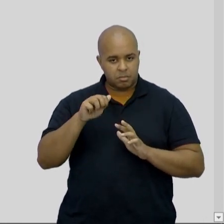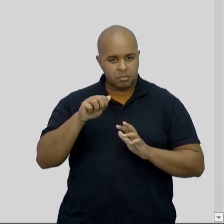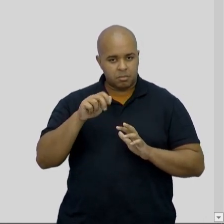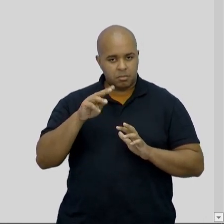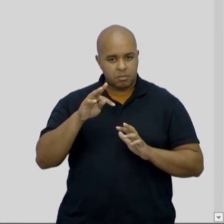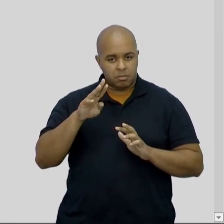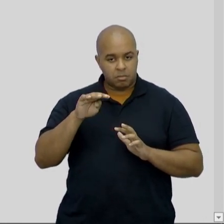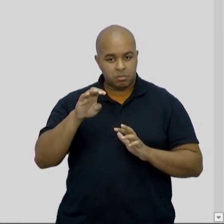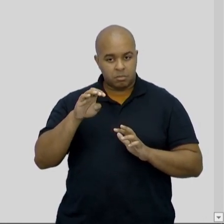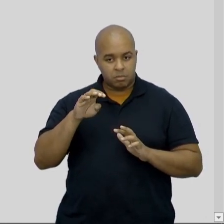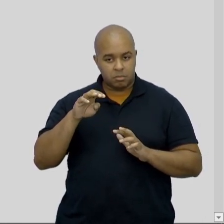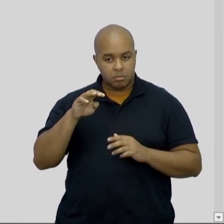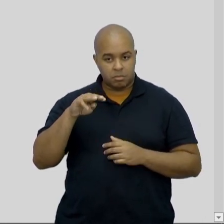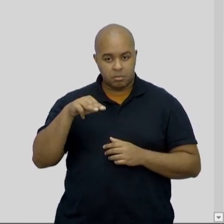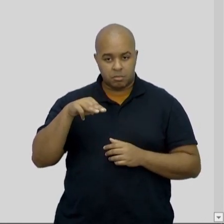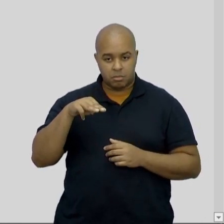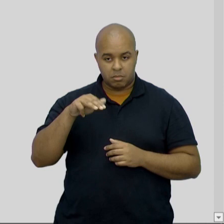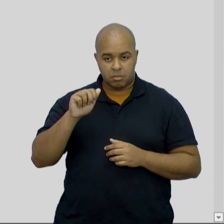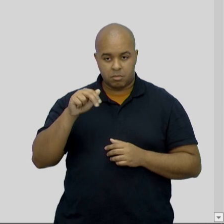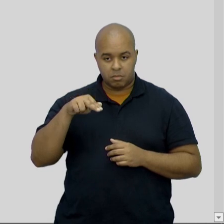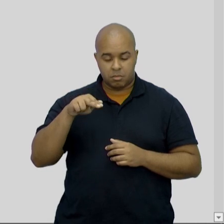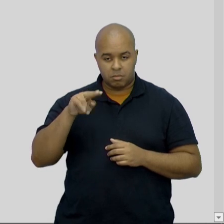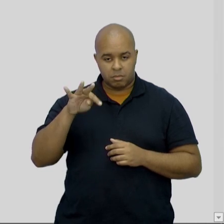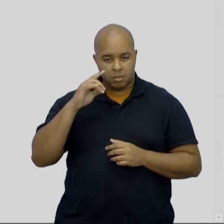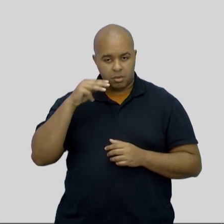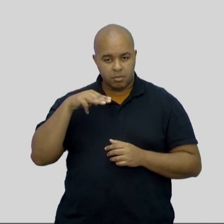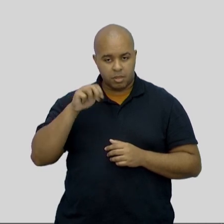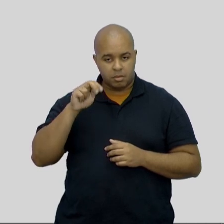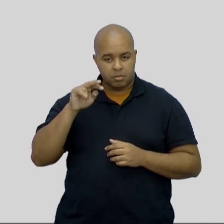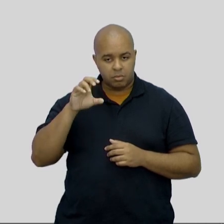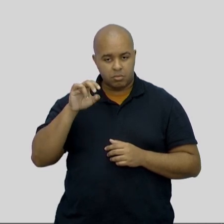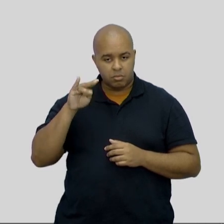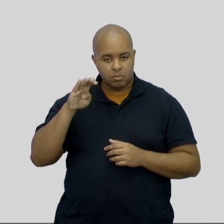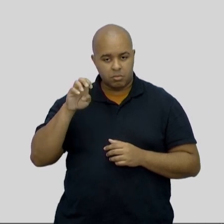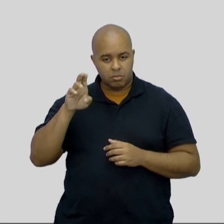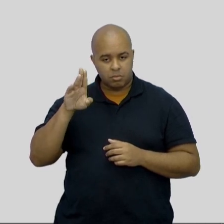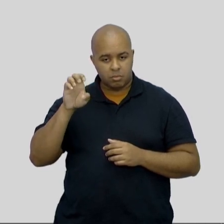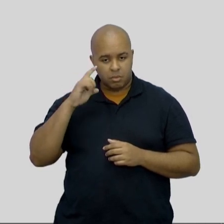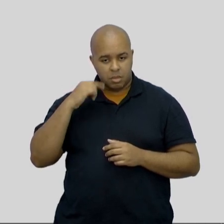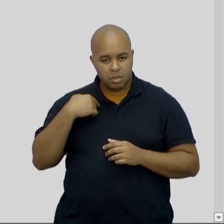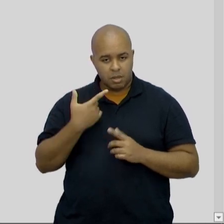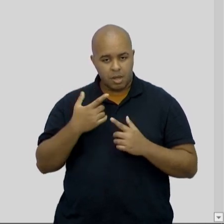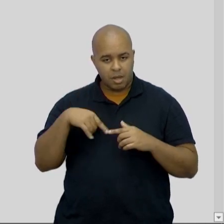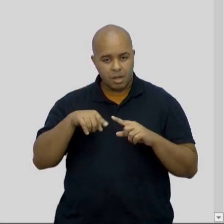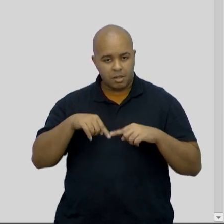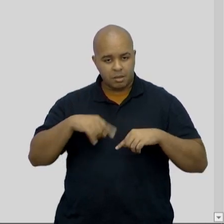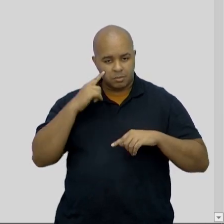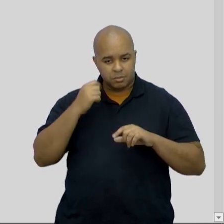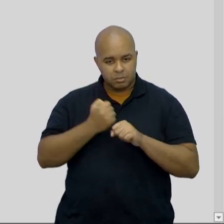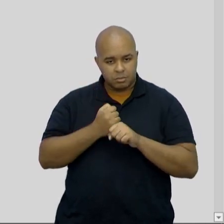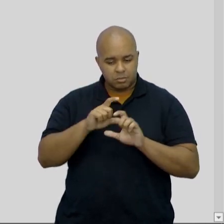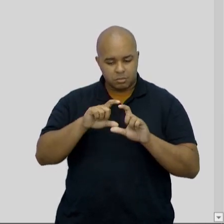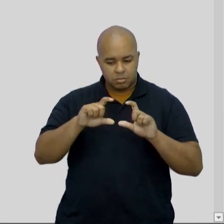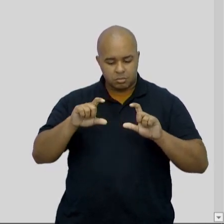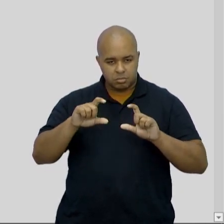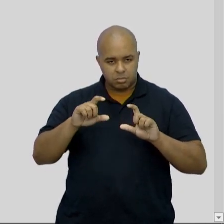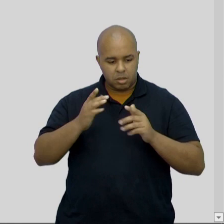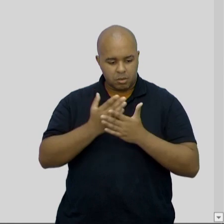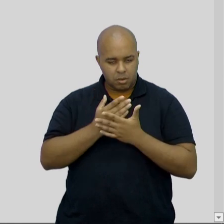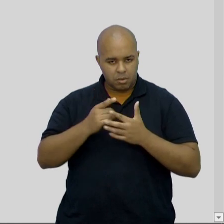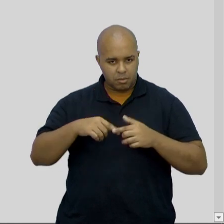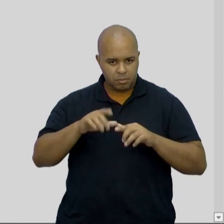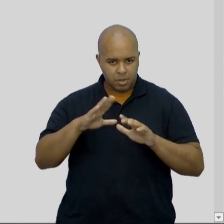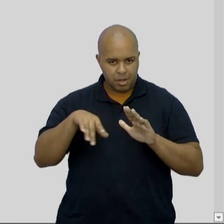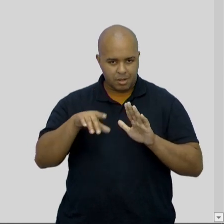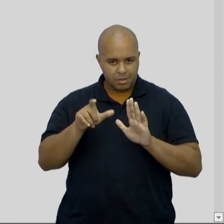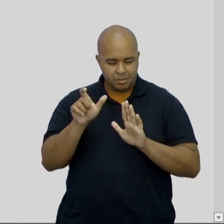Mapungubwe, que é aquela cidade que eu acabei de mencionar, inclusive. Então, ele mostra aqui num determinado momento da carta espaço da